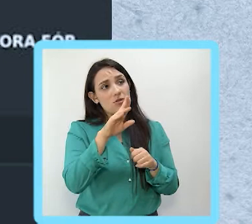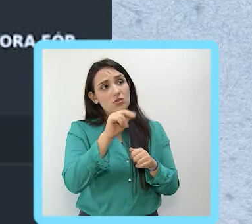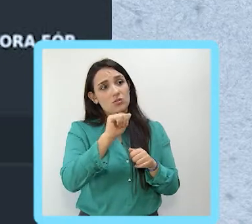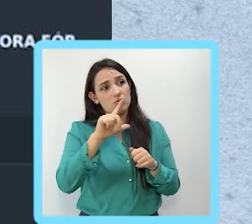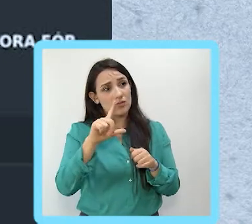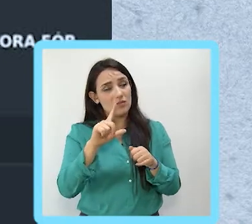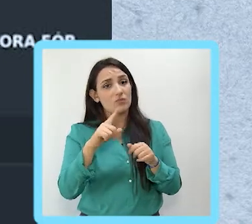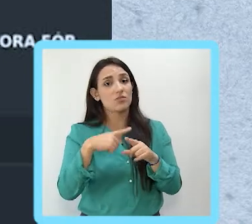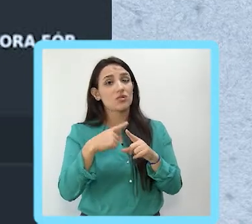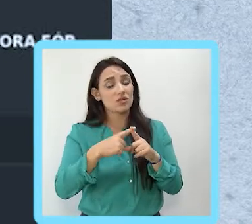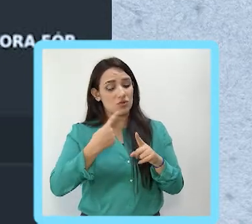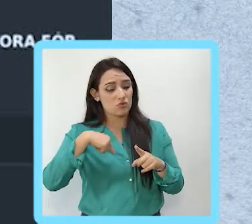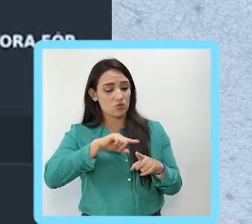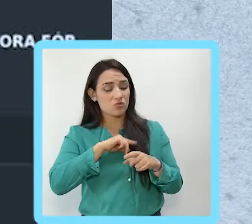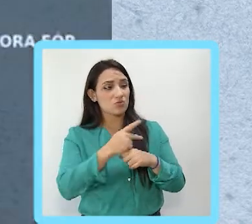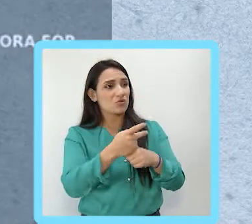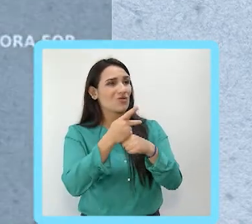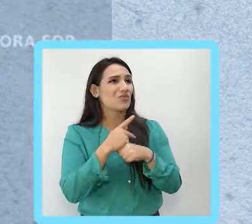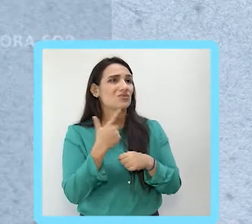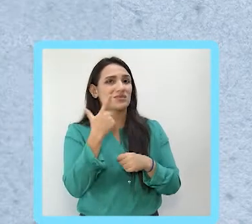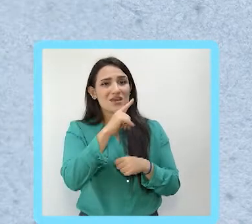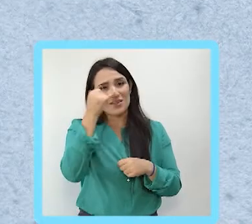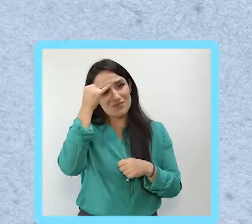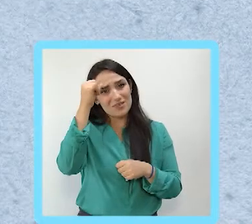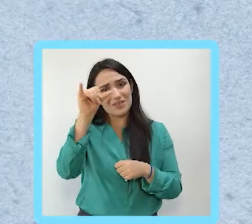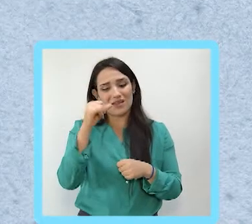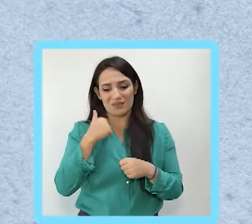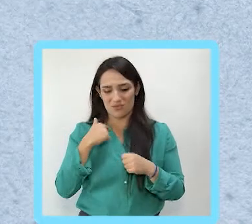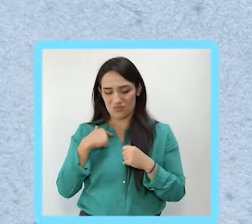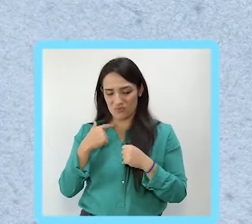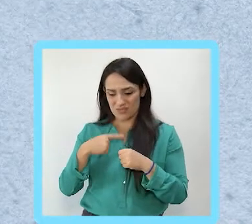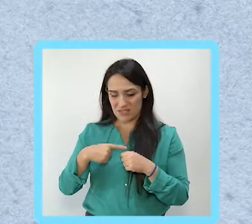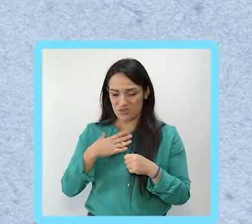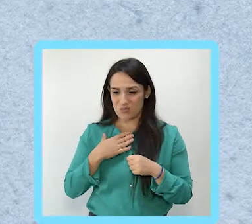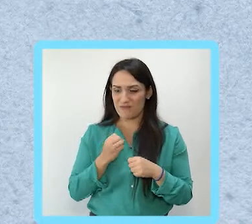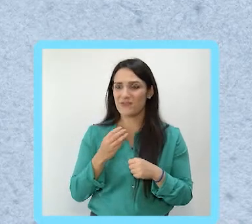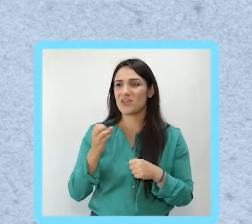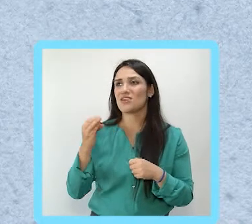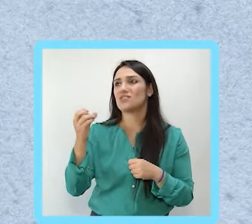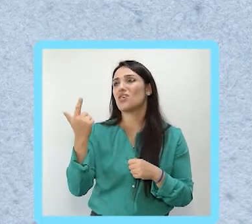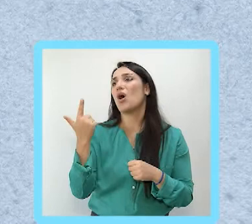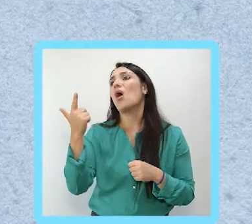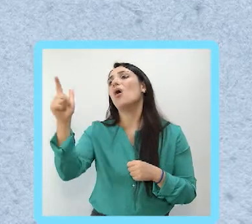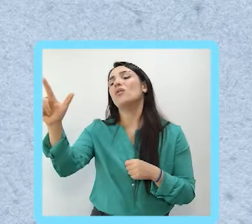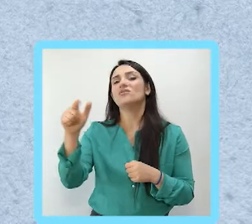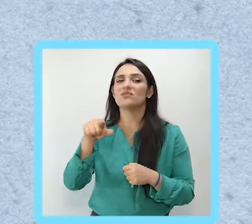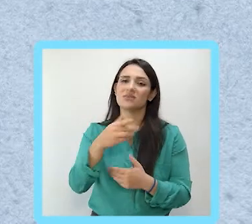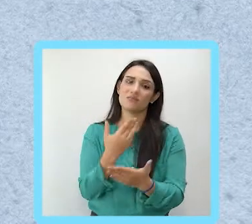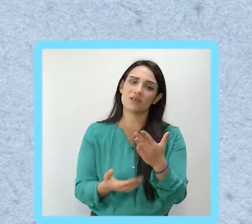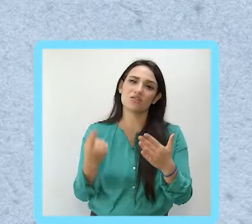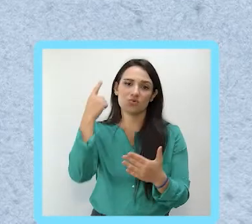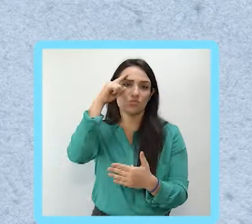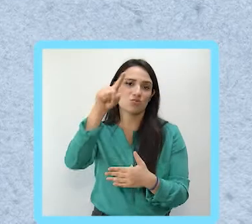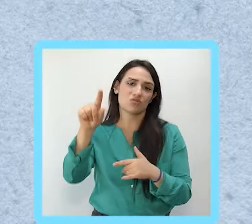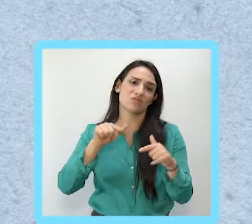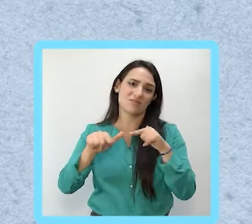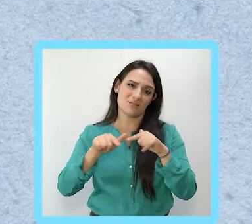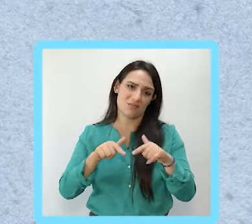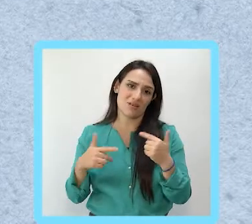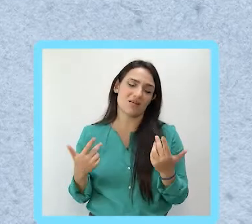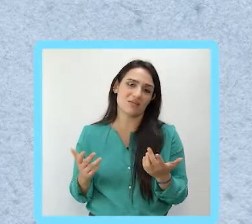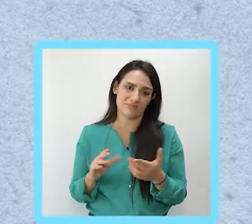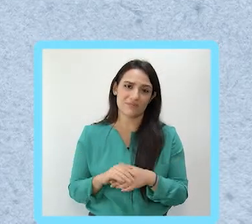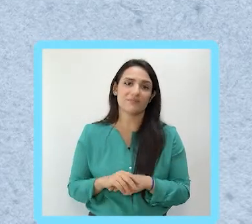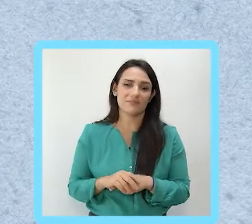nós, procuradores, pelo menos, para que nós pudéssemos evitar o deslocamento. Porque o deslocamento para uma cidade é perder um dia de trabalho, né?